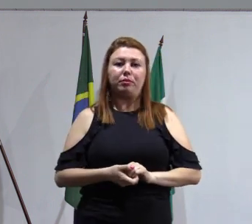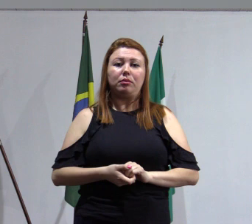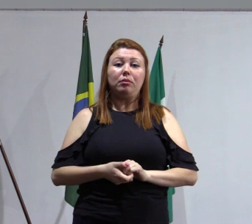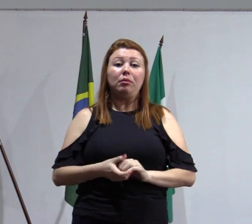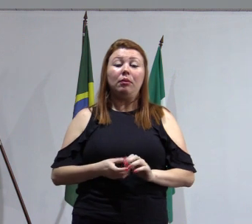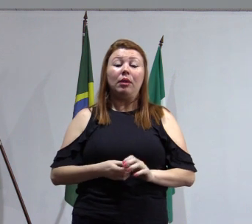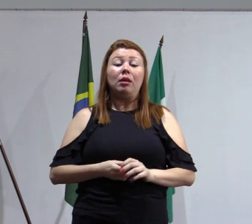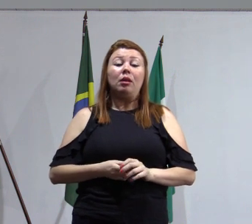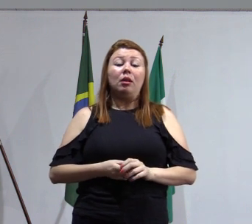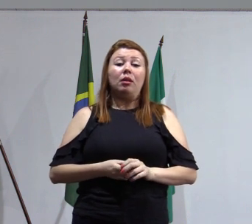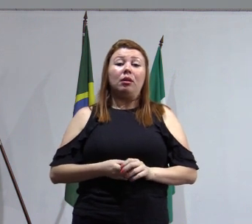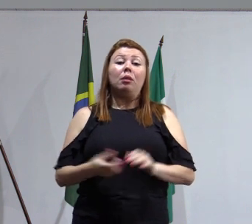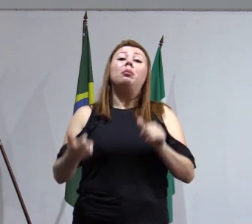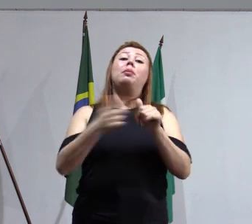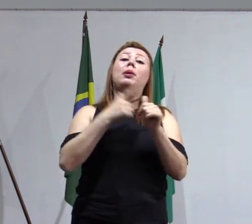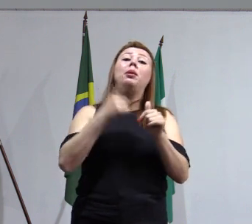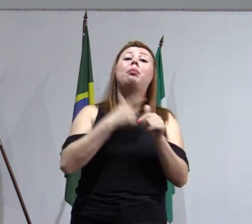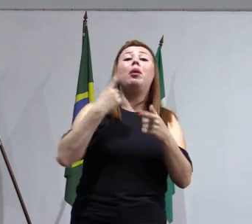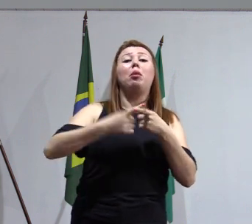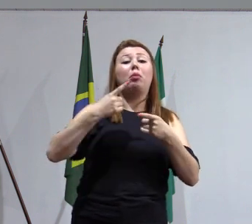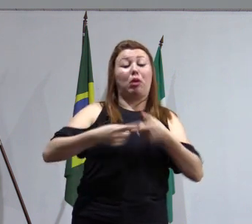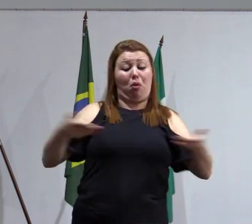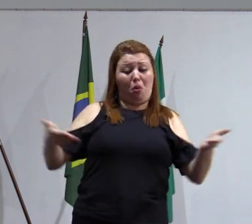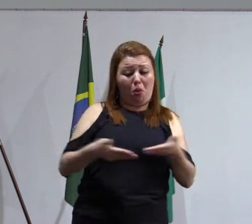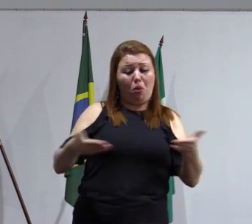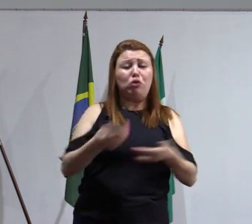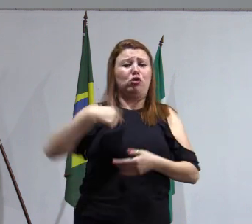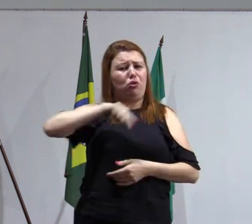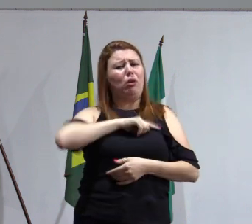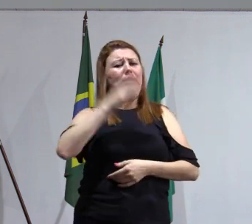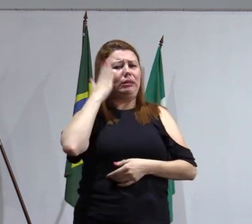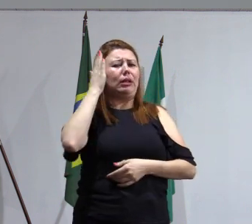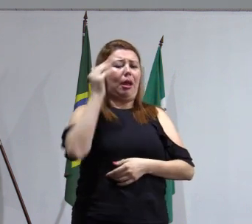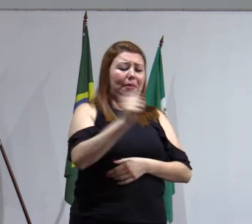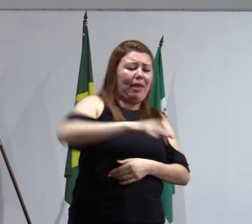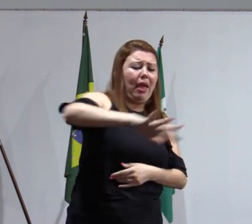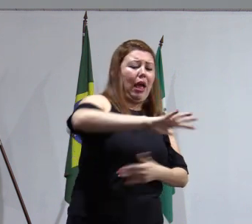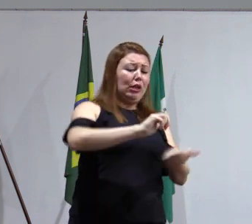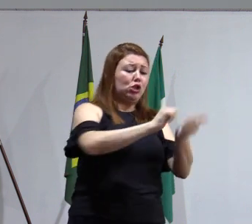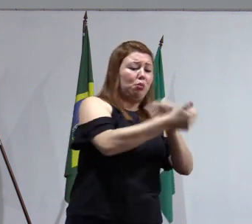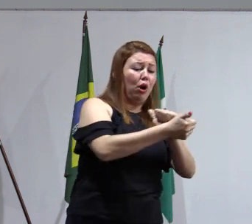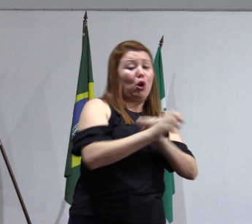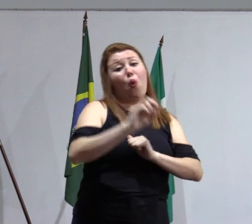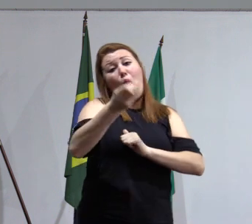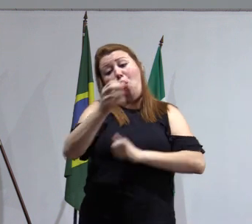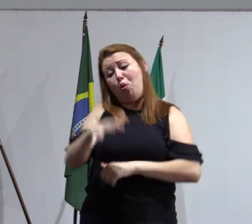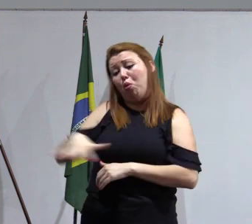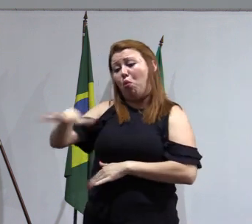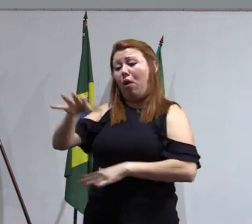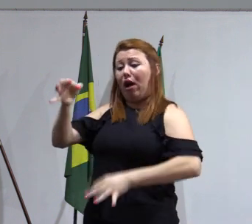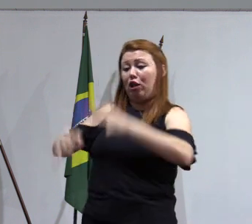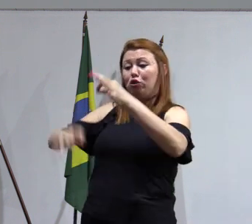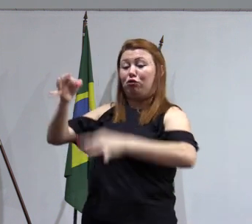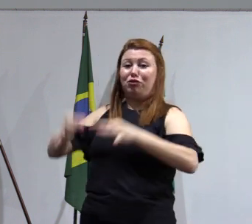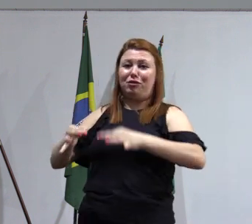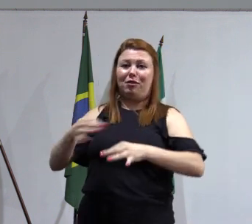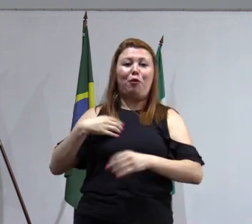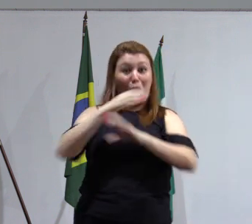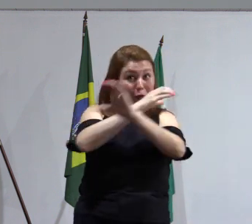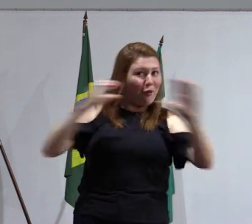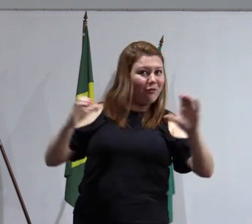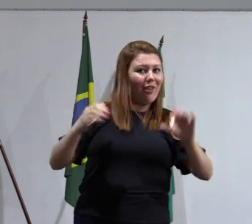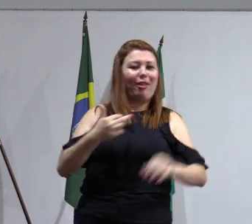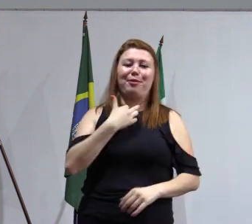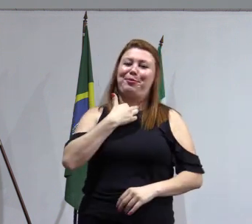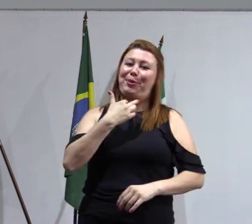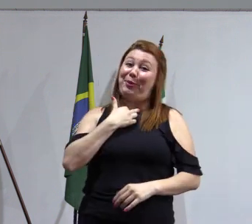Primeiro, porque hoje a gente sabe, tanto na área esportiva e na área jurídica, que nem todos os juízes são confiáveis. Nós